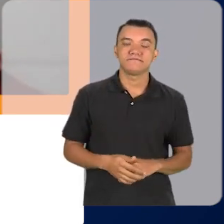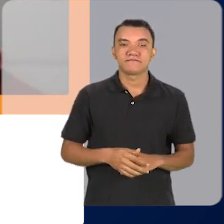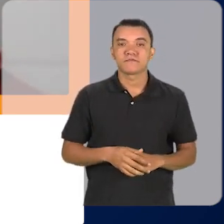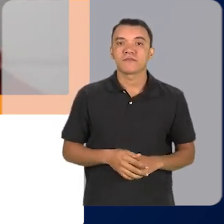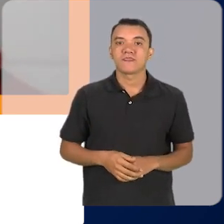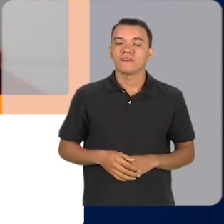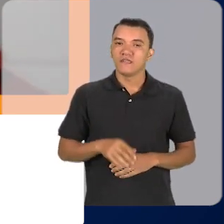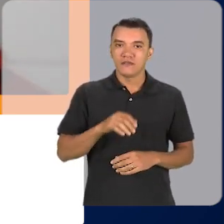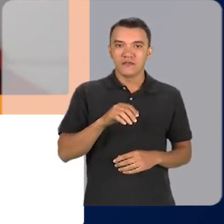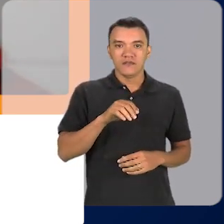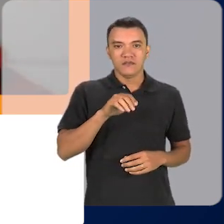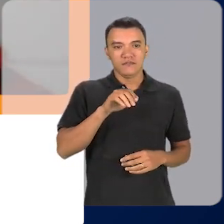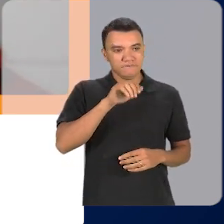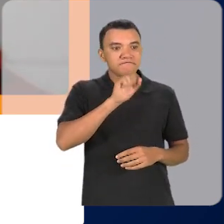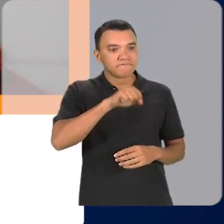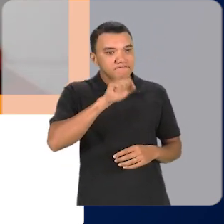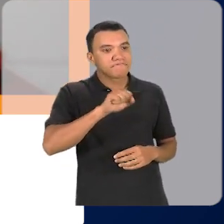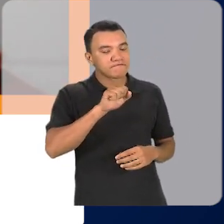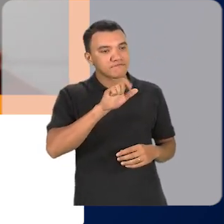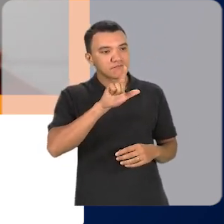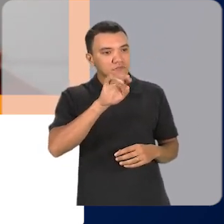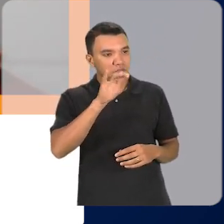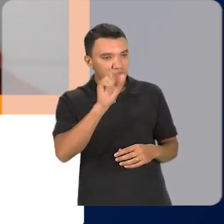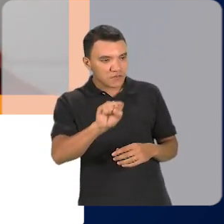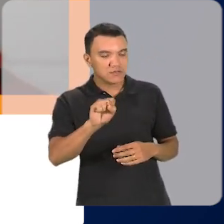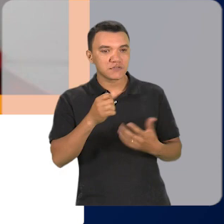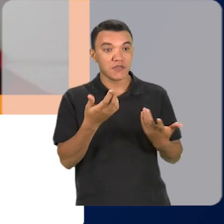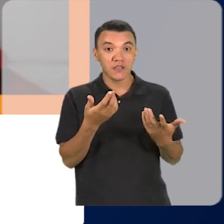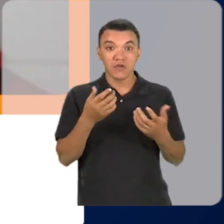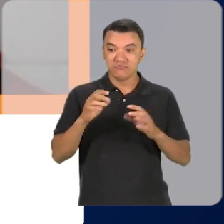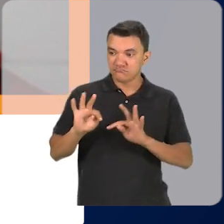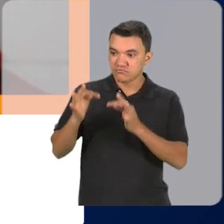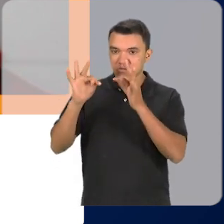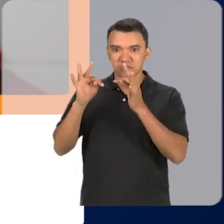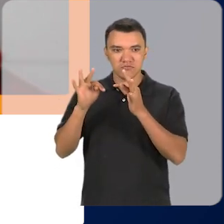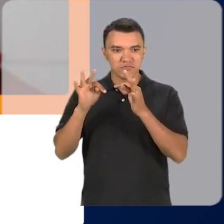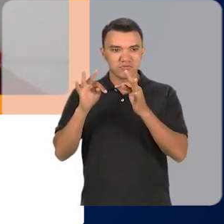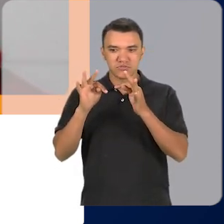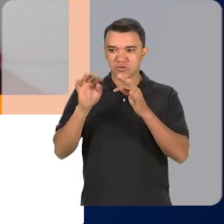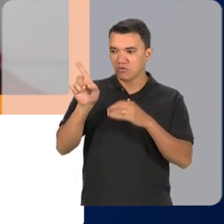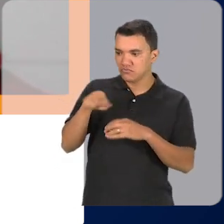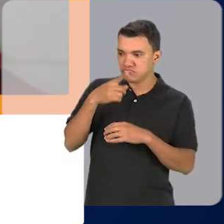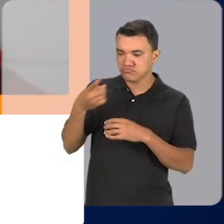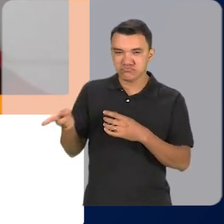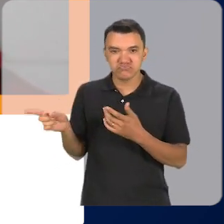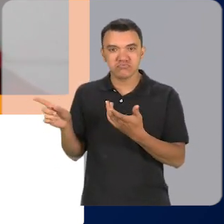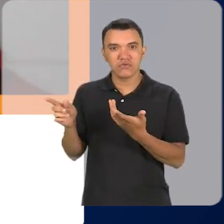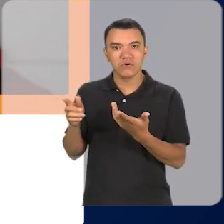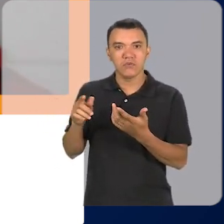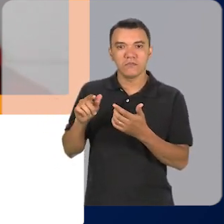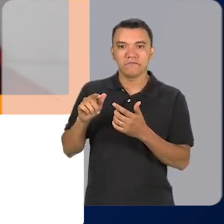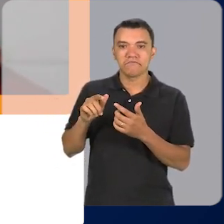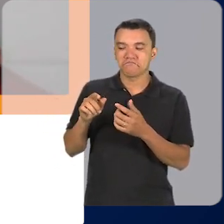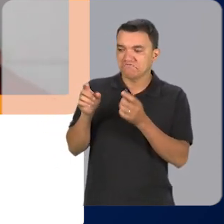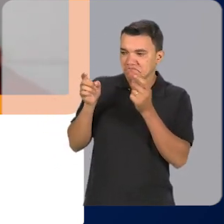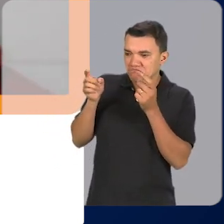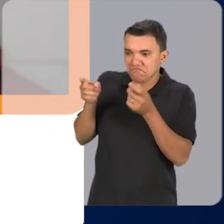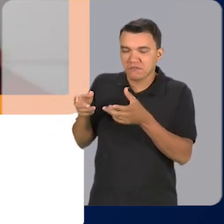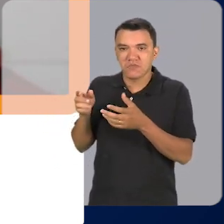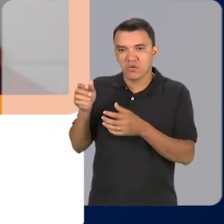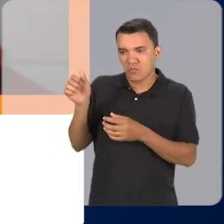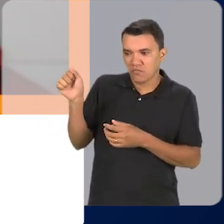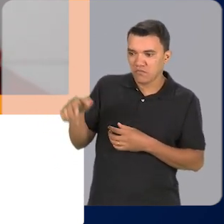não invalida, né, não desmerece a classificação